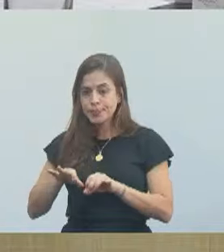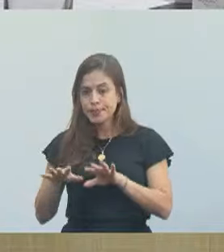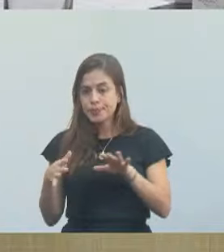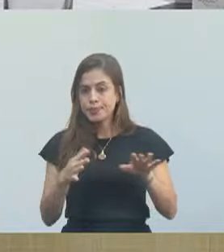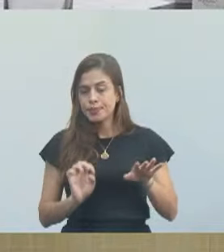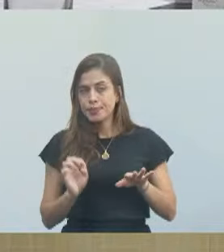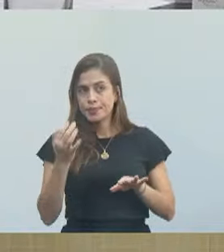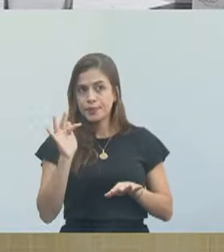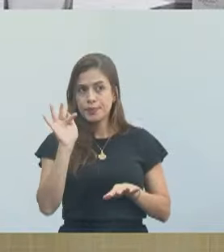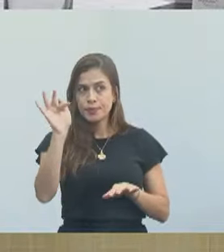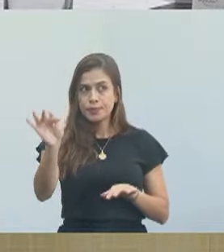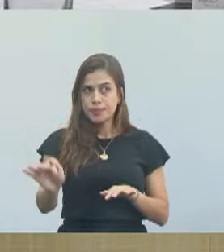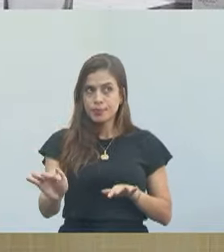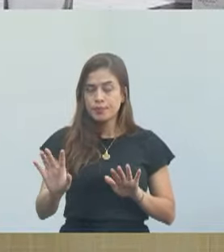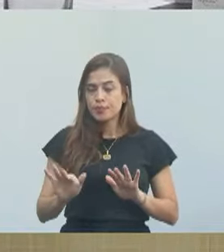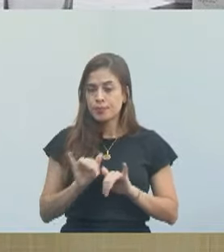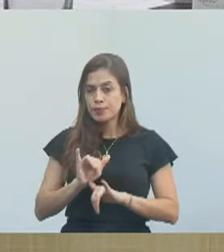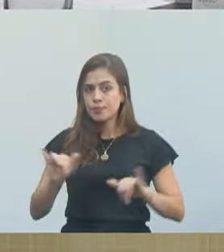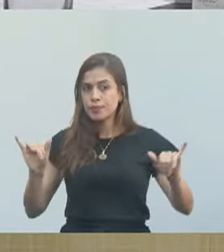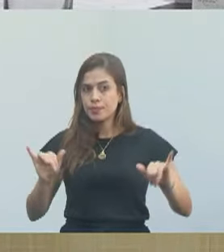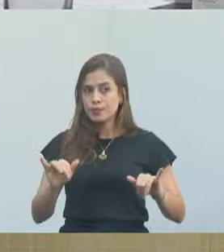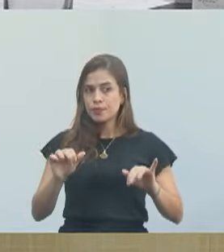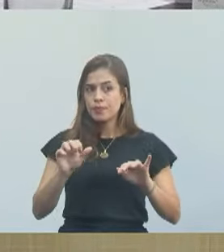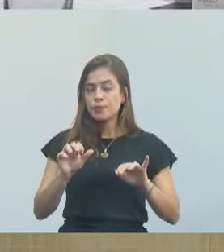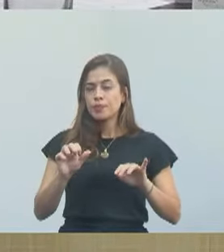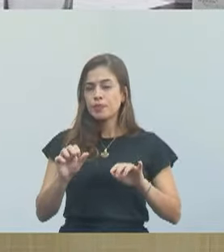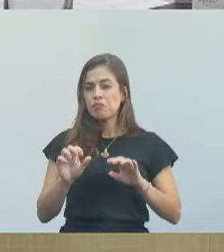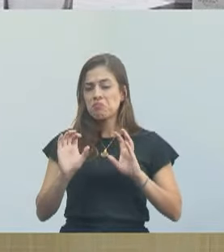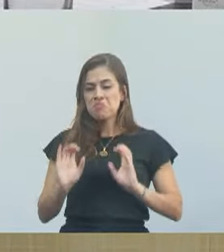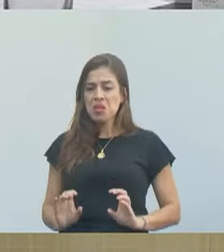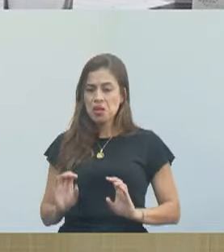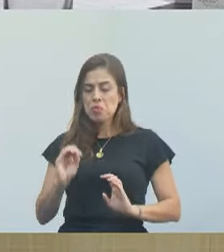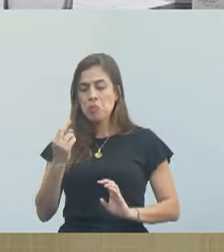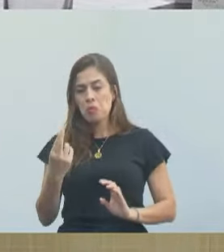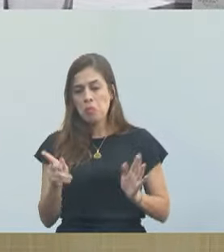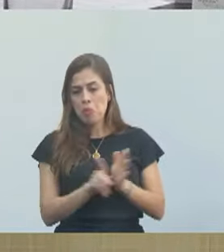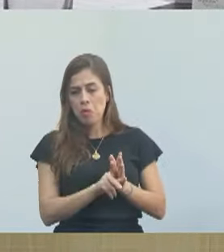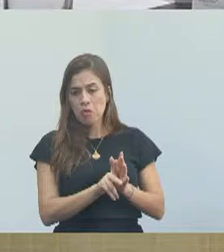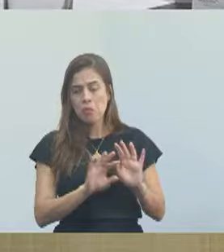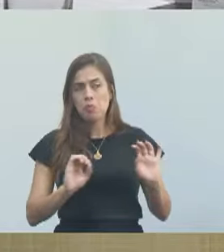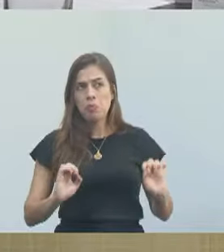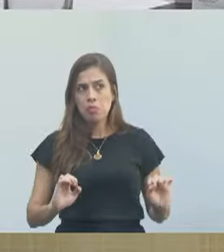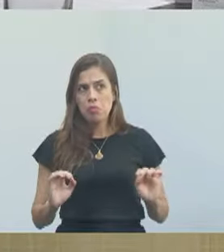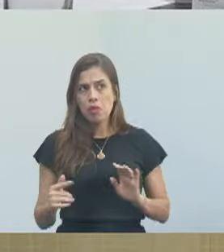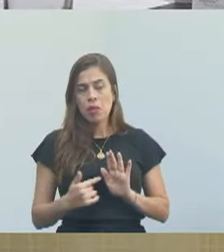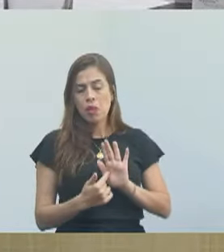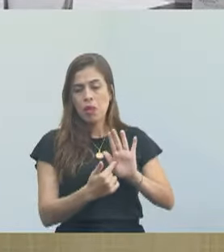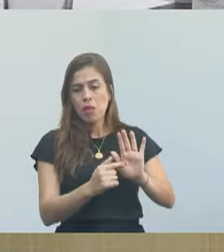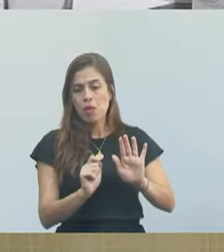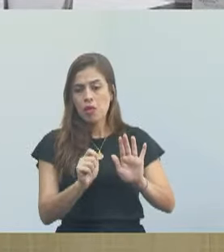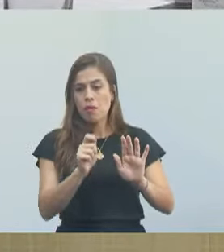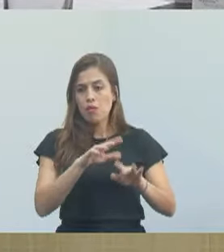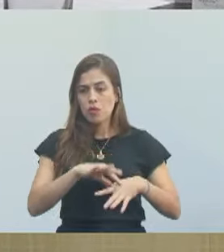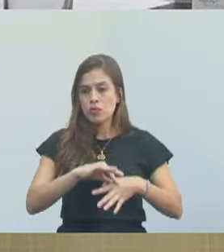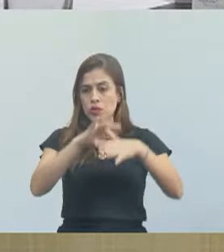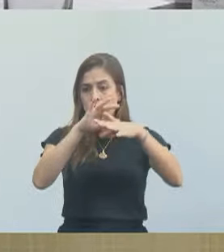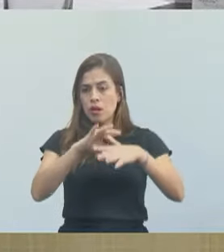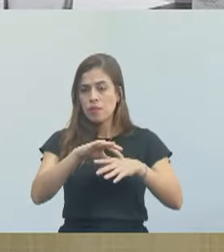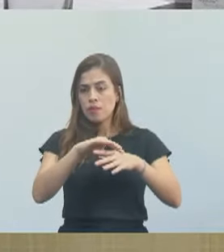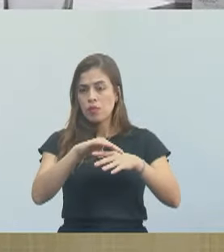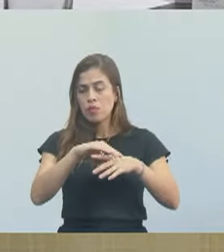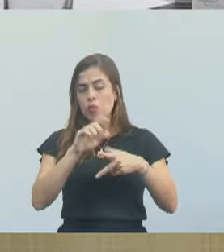eventuais pronunciamentos da sociedade ou do proprietário do bem será levado à deliberação do chefe do Poder Executivo